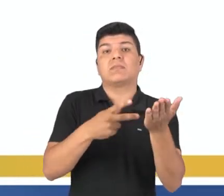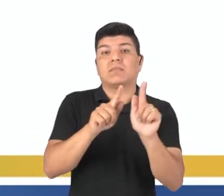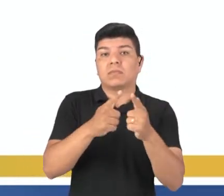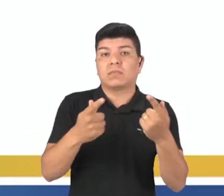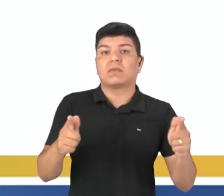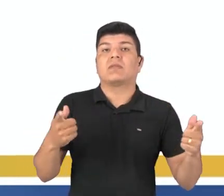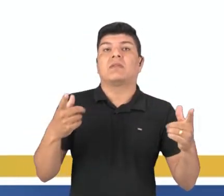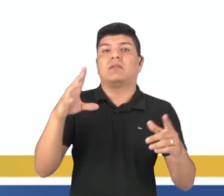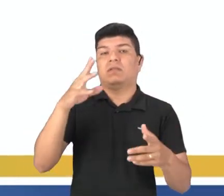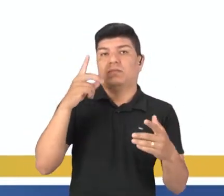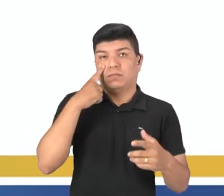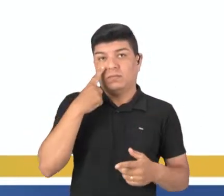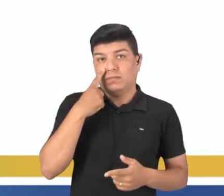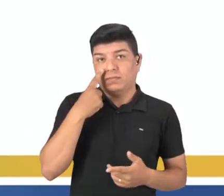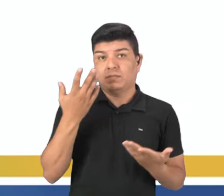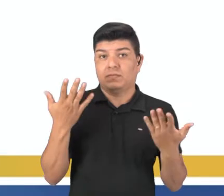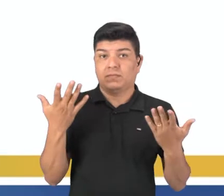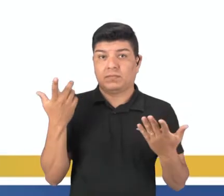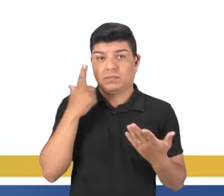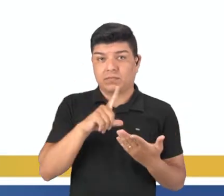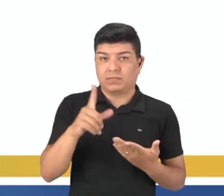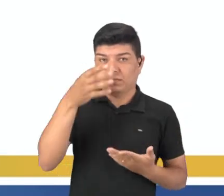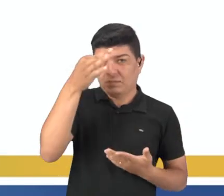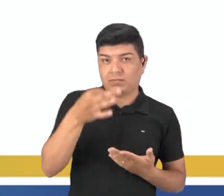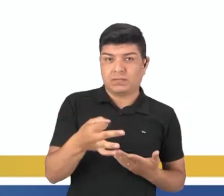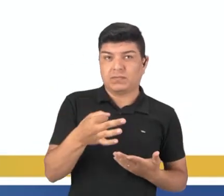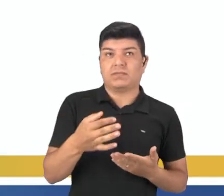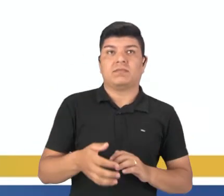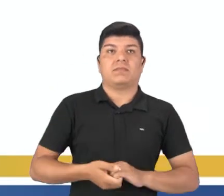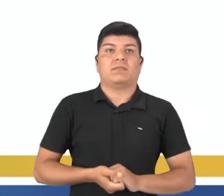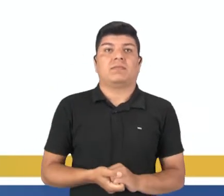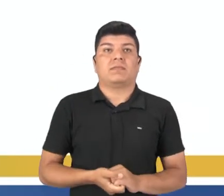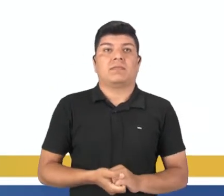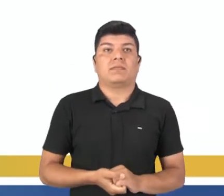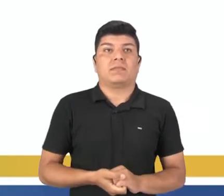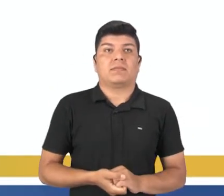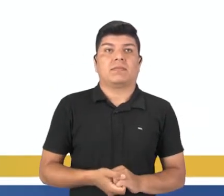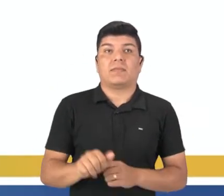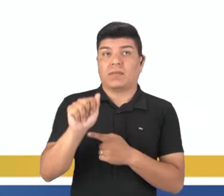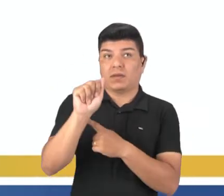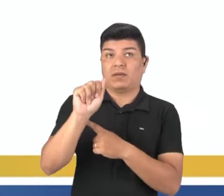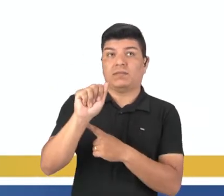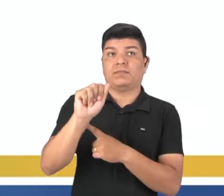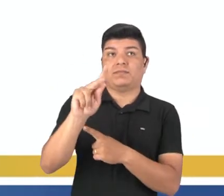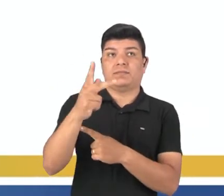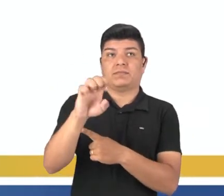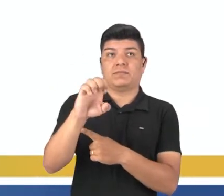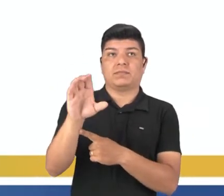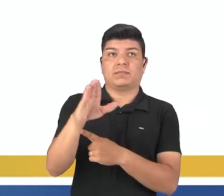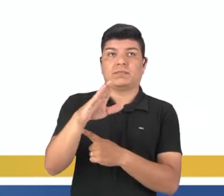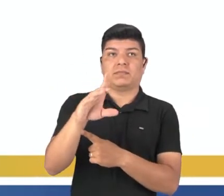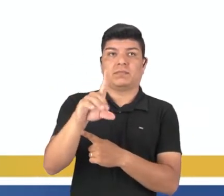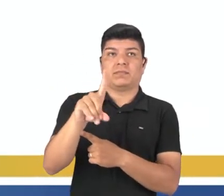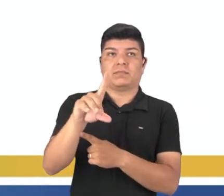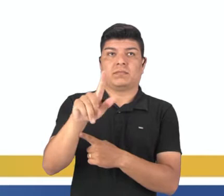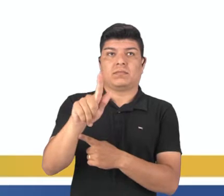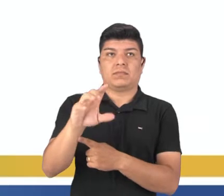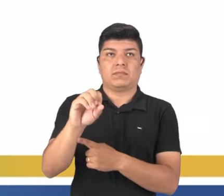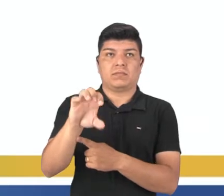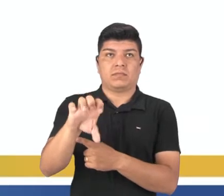de vem espero que vocês tenham conseguido acertar aí vamos lá na letra A xi